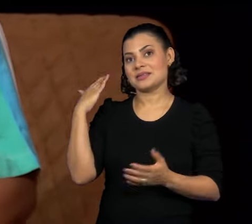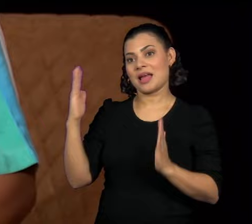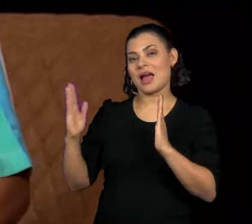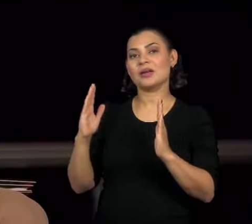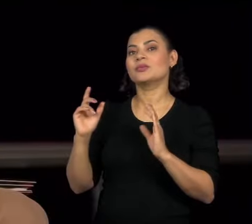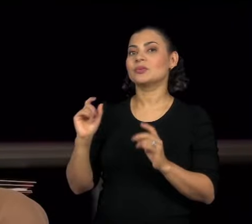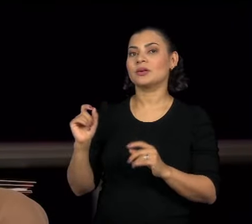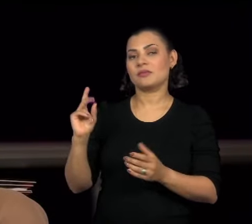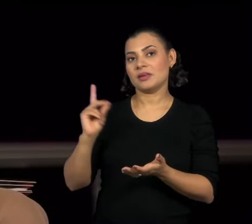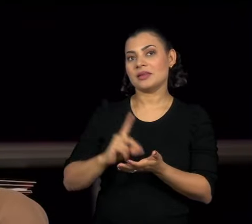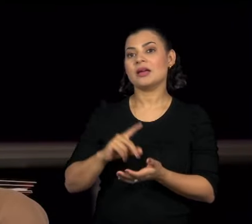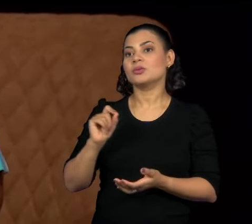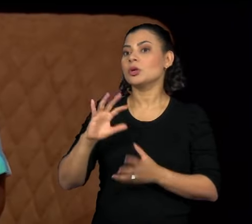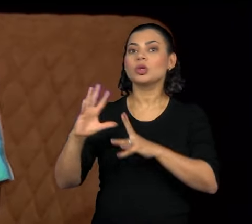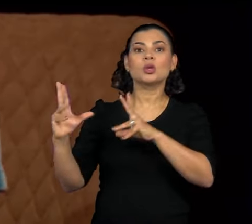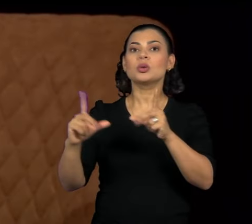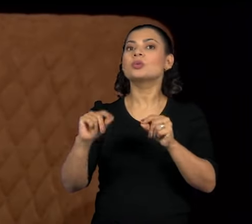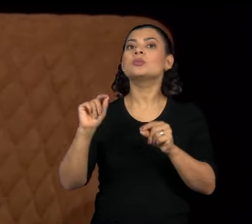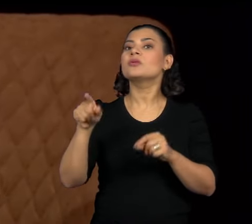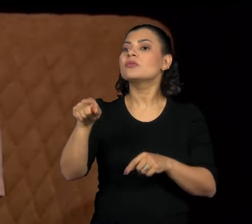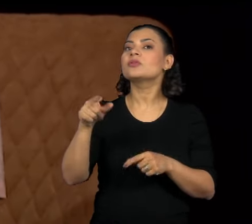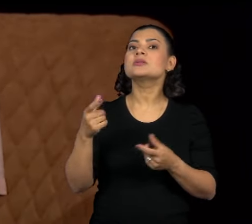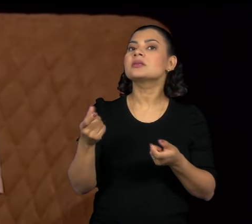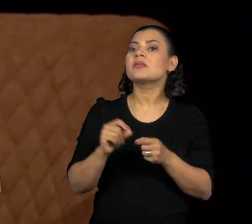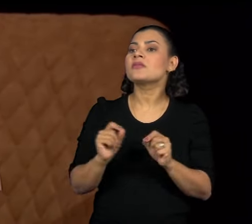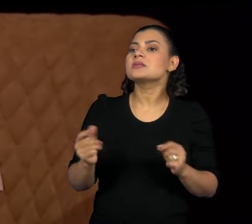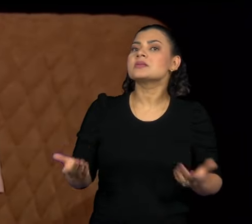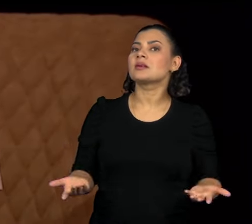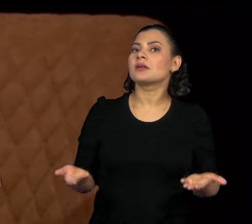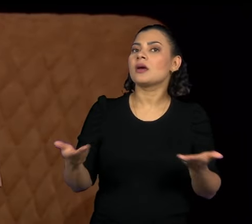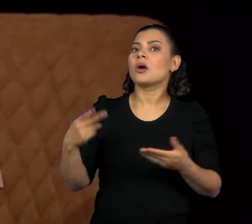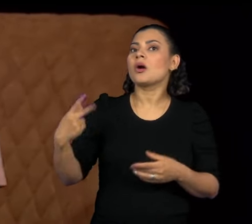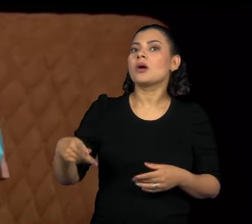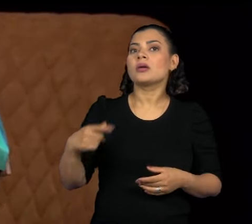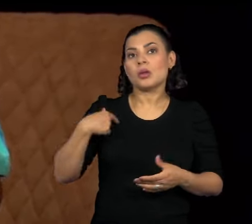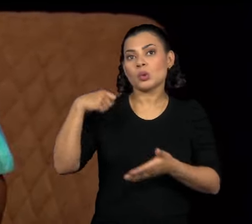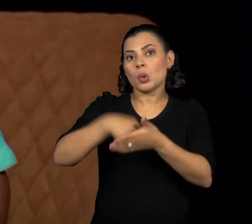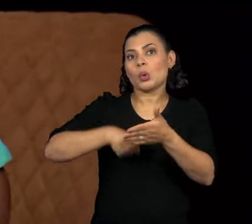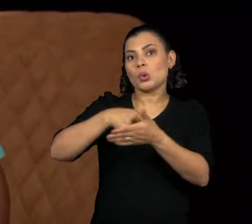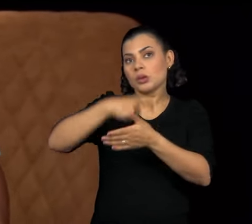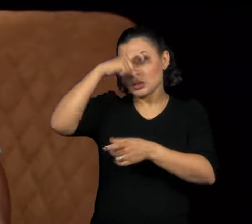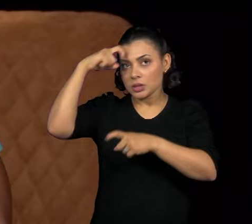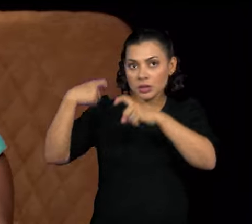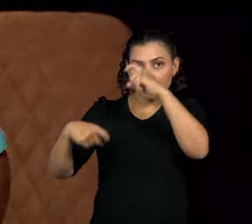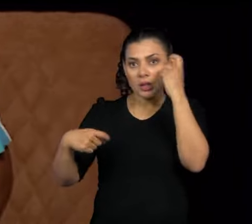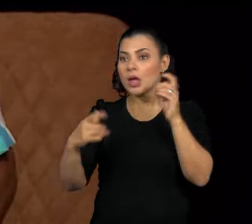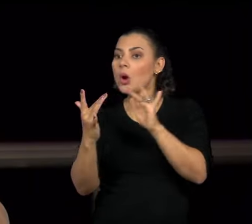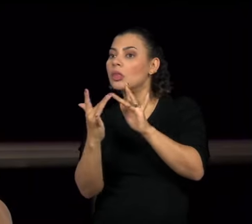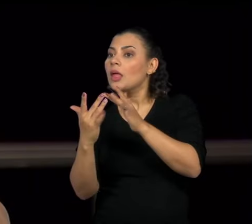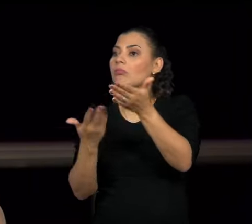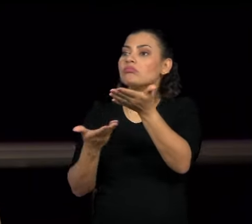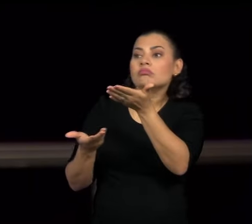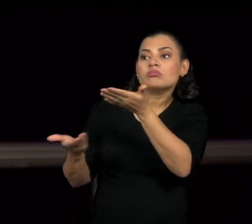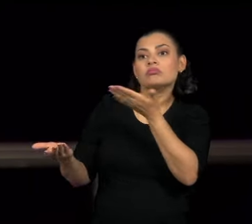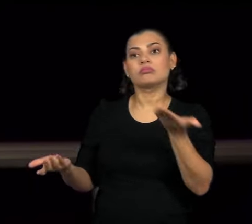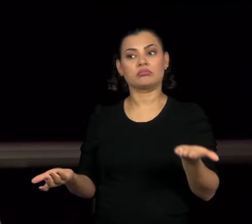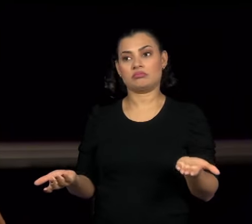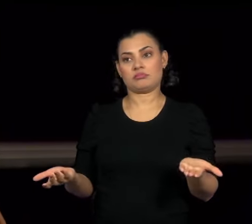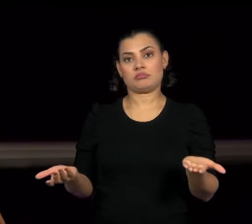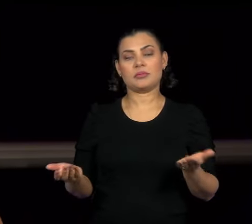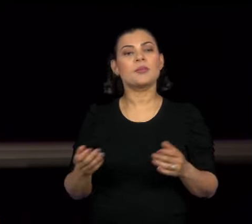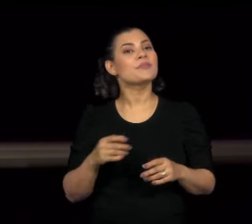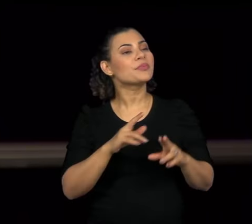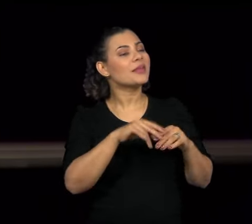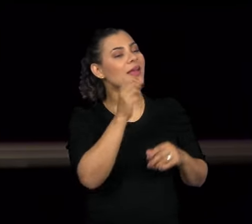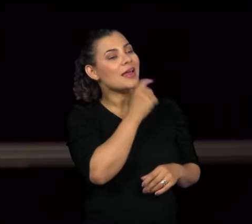época. Batalhar. Que as pessoas perguntavam, o que é que você está fazendo em São Paulo? Ah, estou batalhando e fazendo uns contatos. É. Então, mas aí tinha uma coisa engraçada que